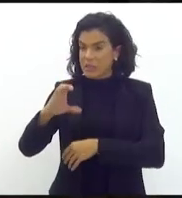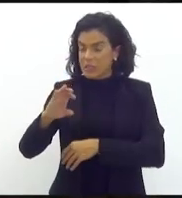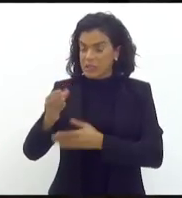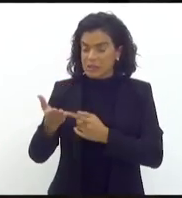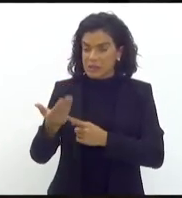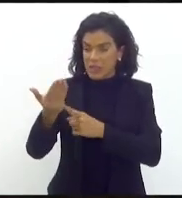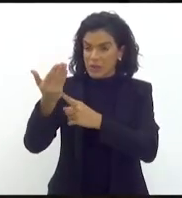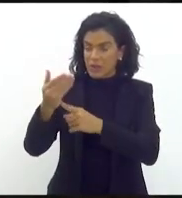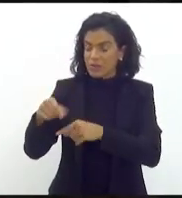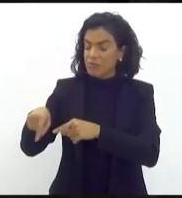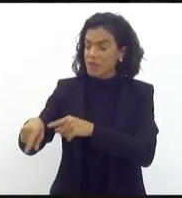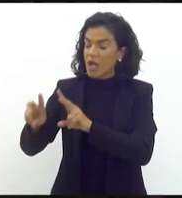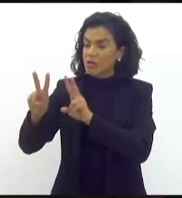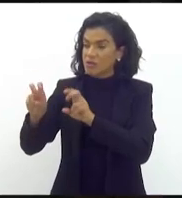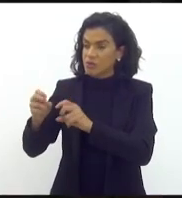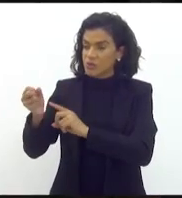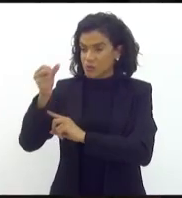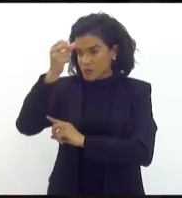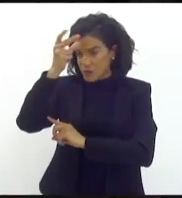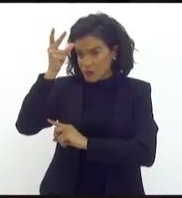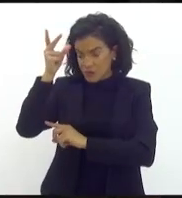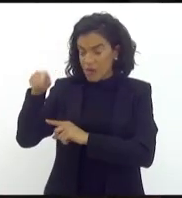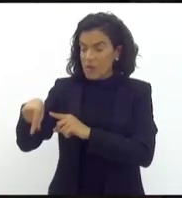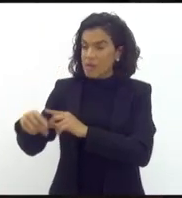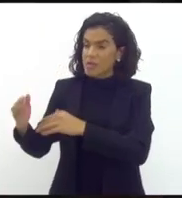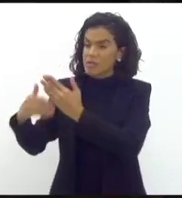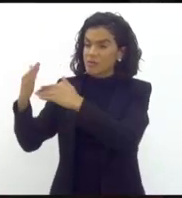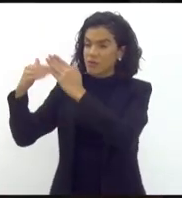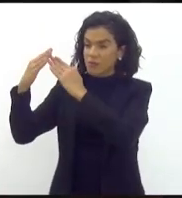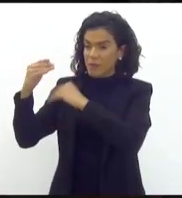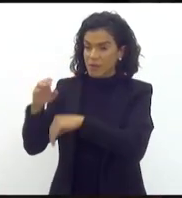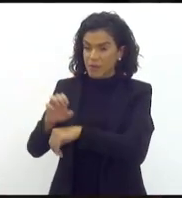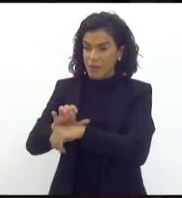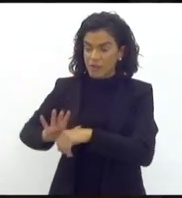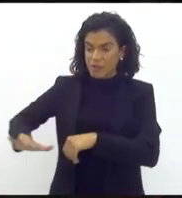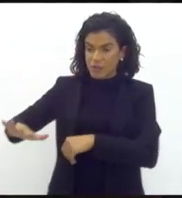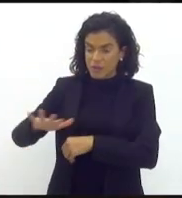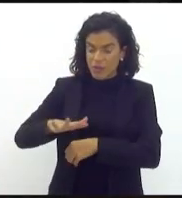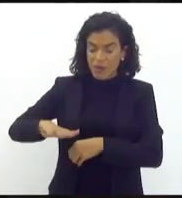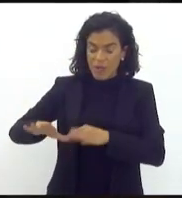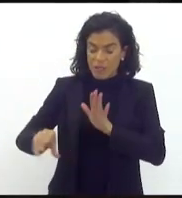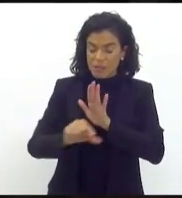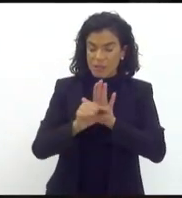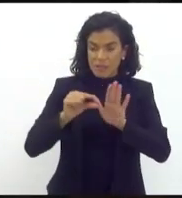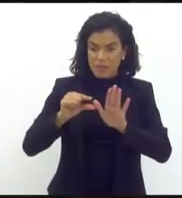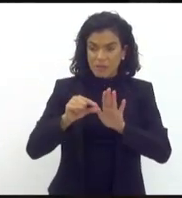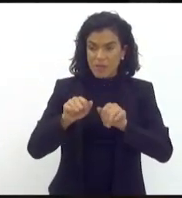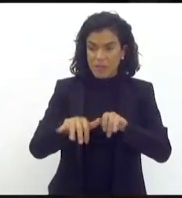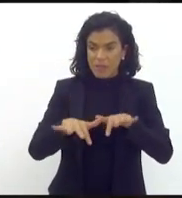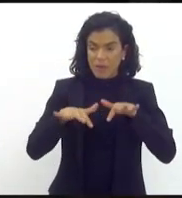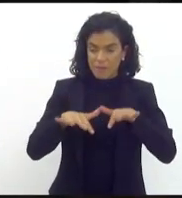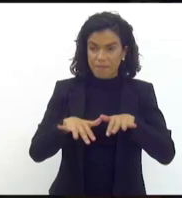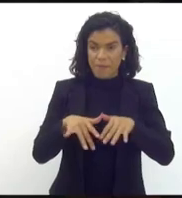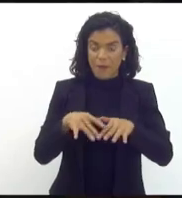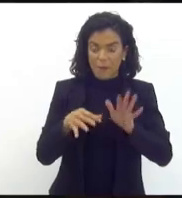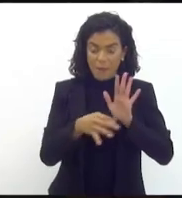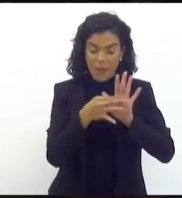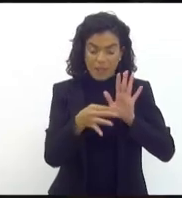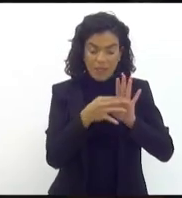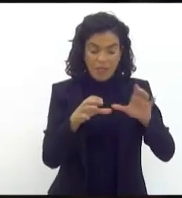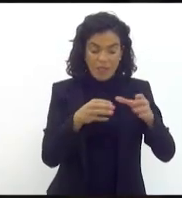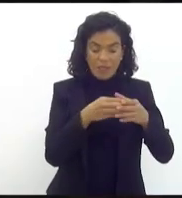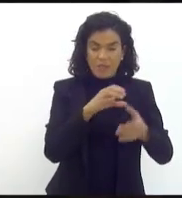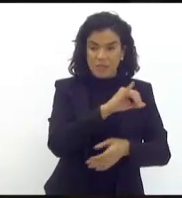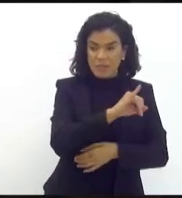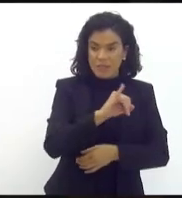de assuntos municipais de desenvolvimento Regional as emendas de plenário para emitir parecer pela comissão de